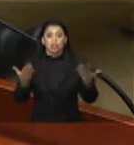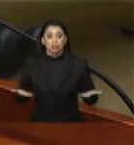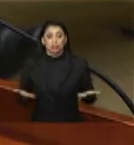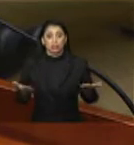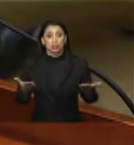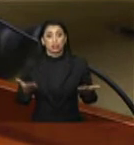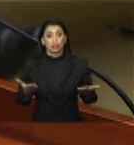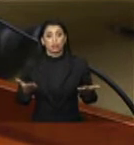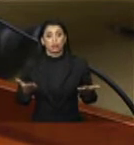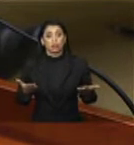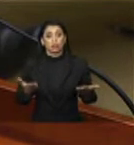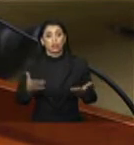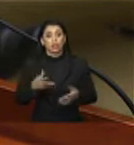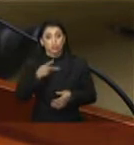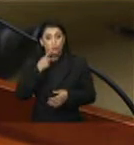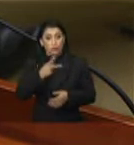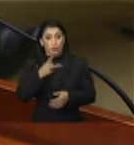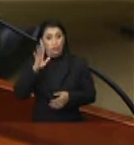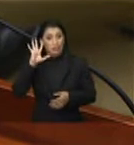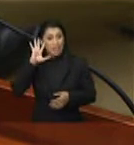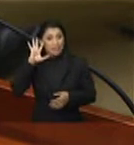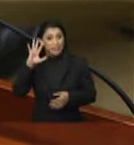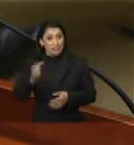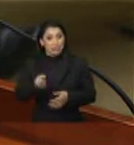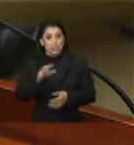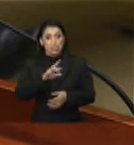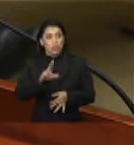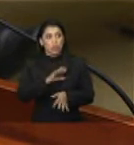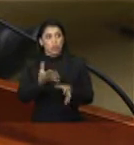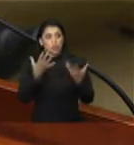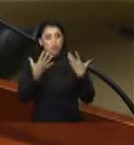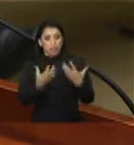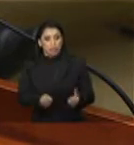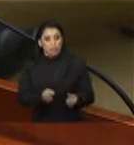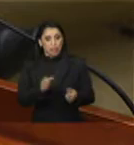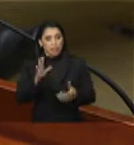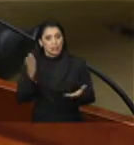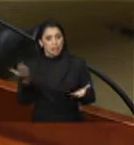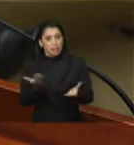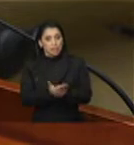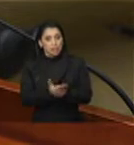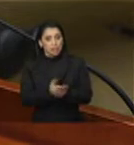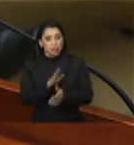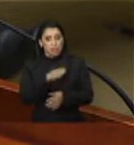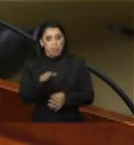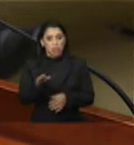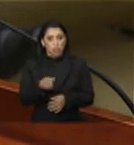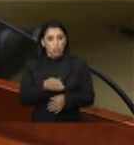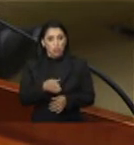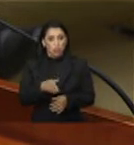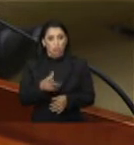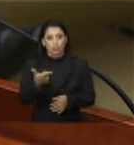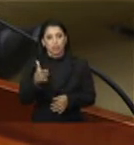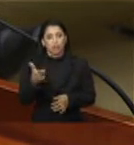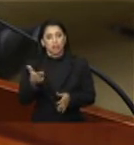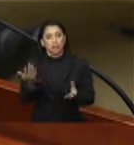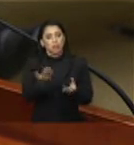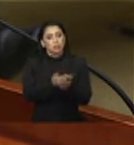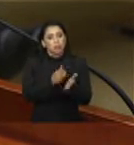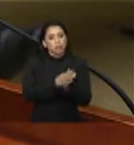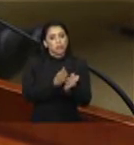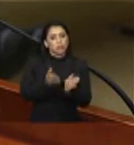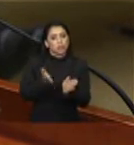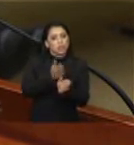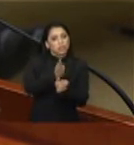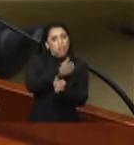que essa decisão rejeitando essa ação rescisória não formará precedente porque